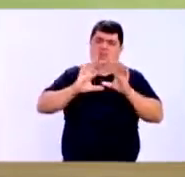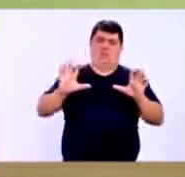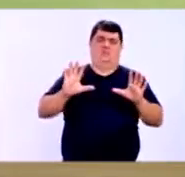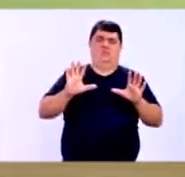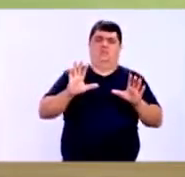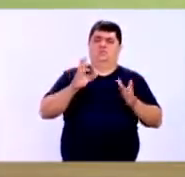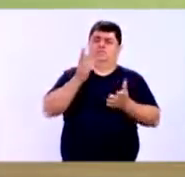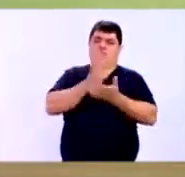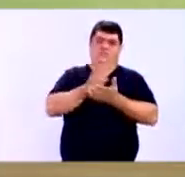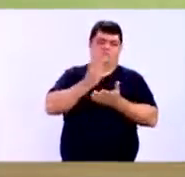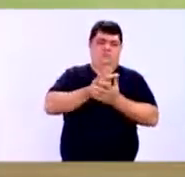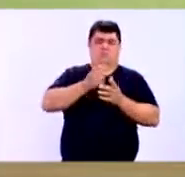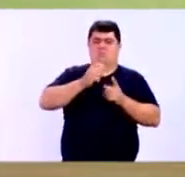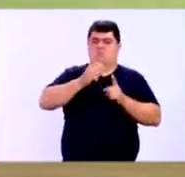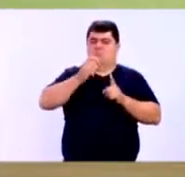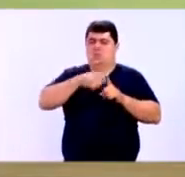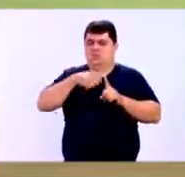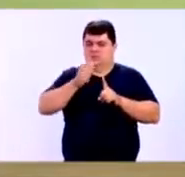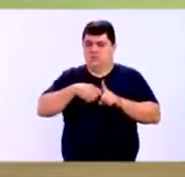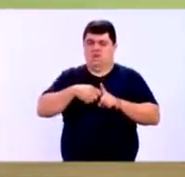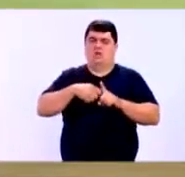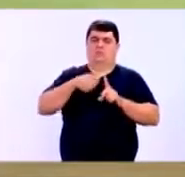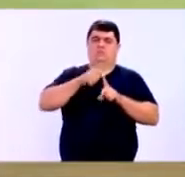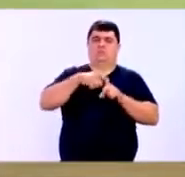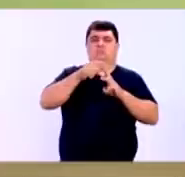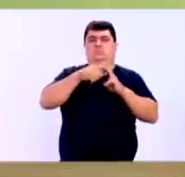periódico, mensal,